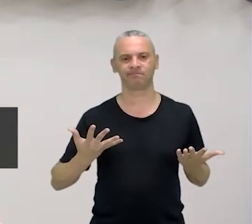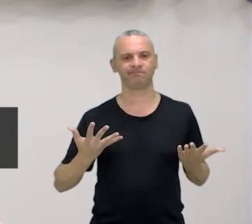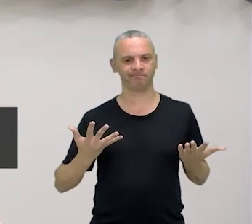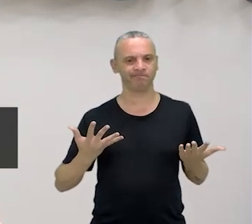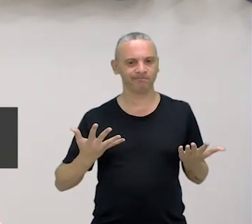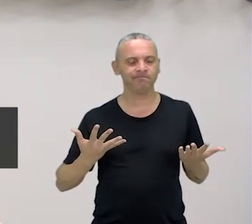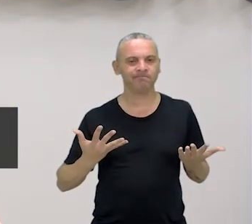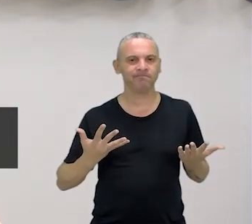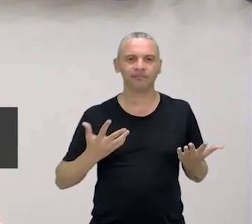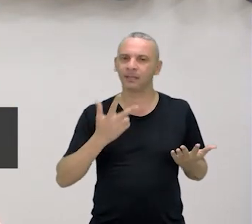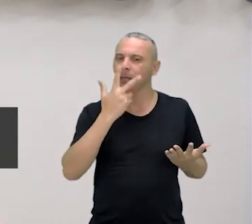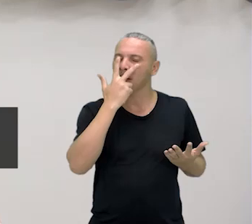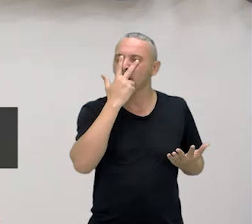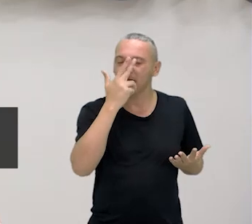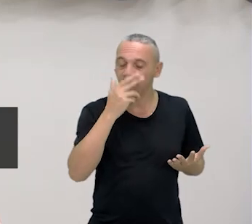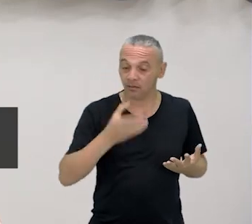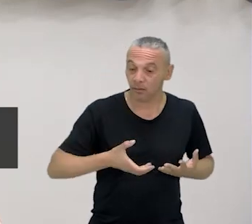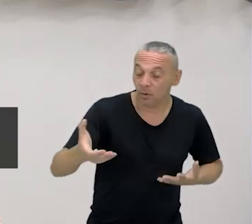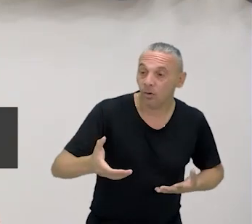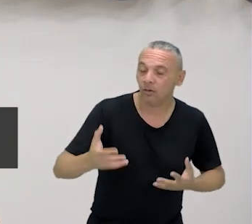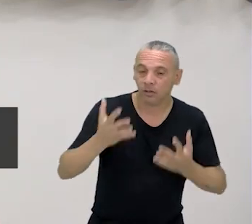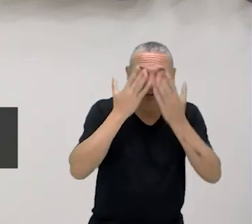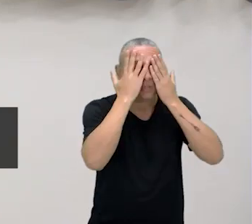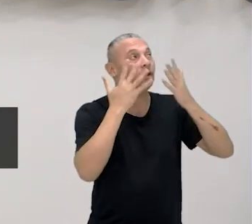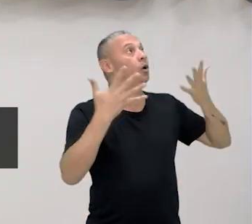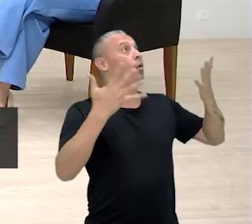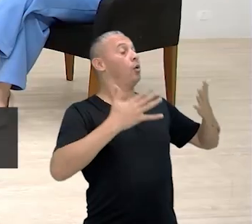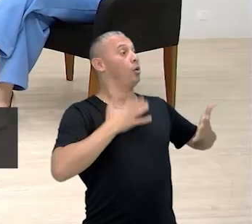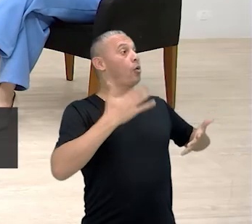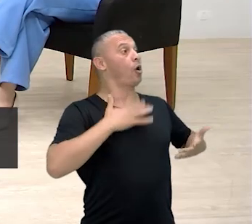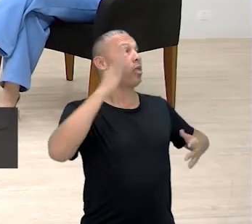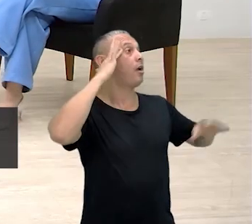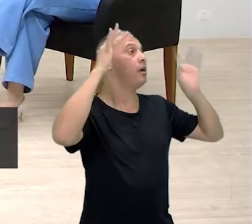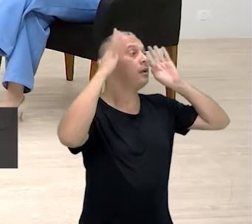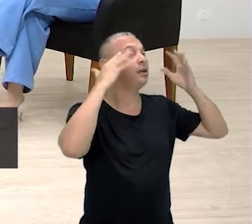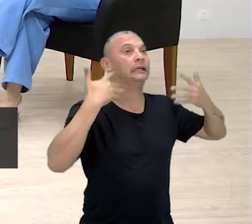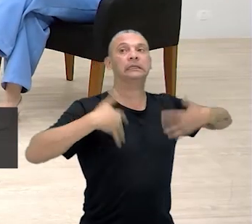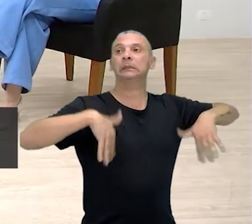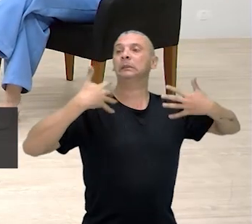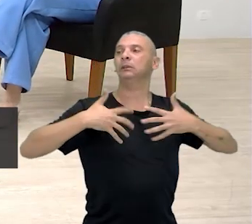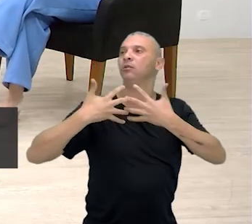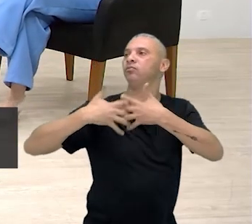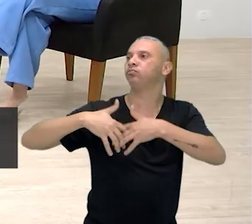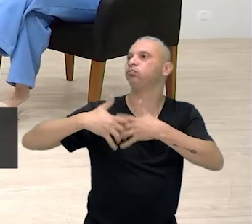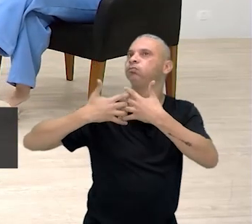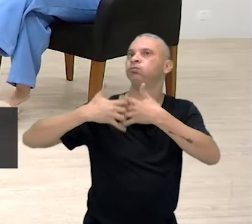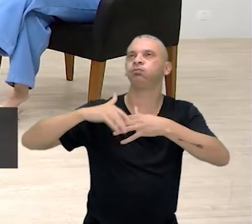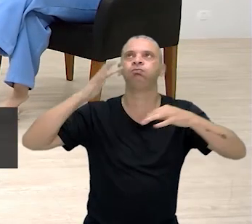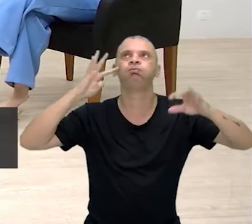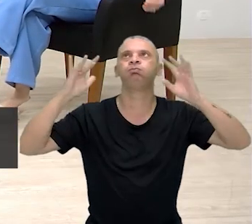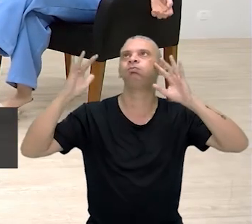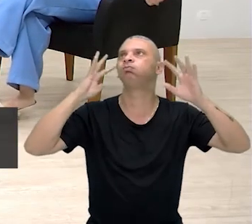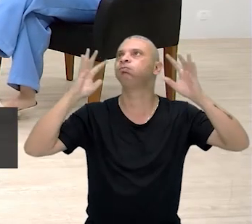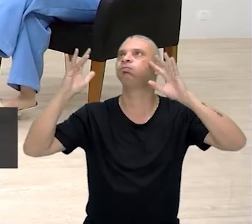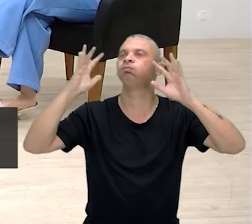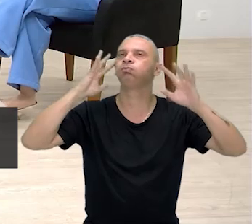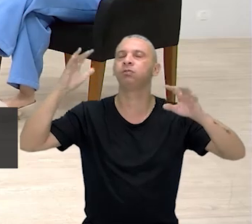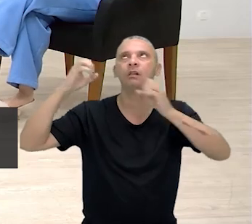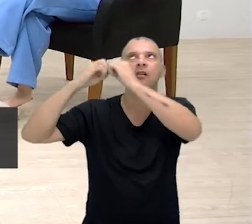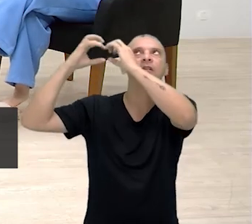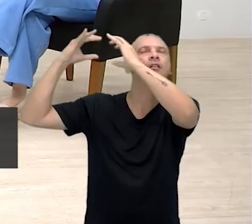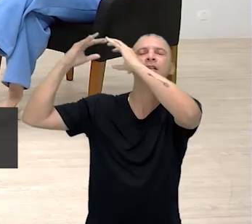te joga um copo d'água assim, cheio de gelo, fala, ó, pense aí, sai um pouquinho desse teu